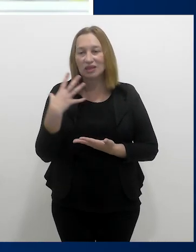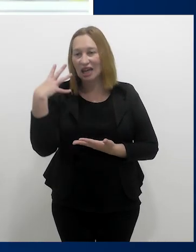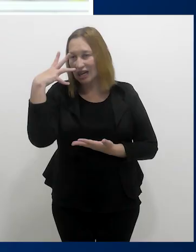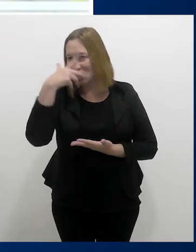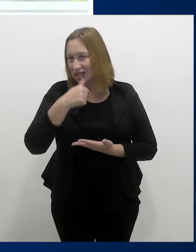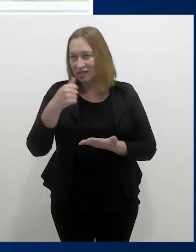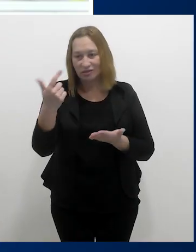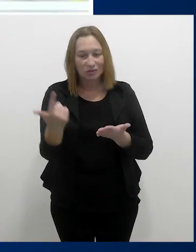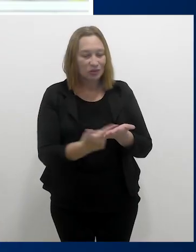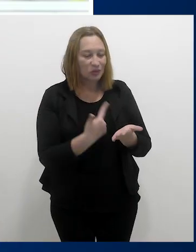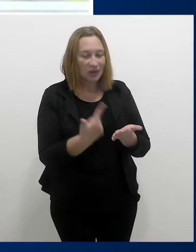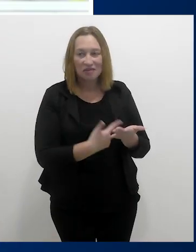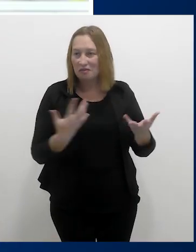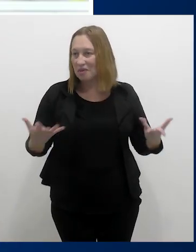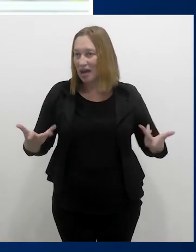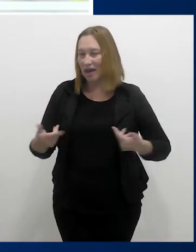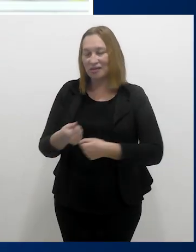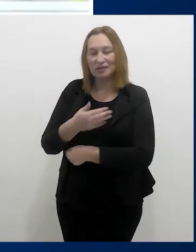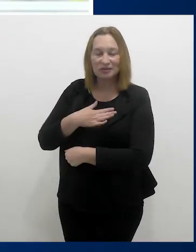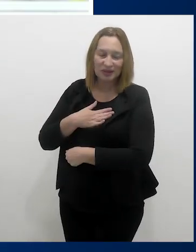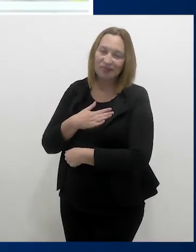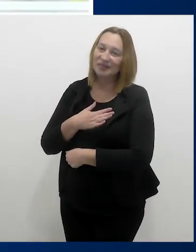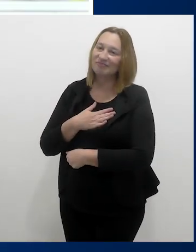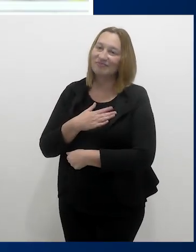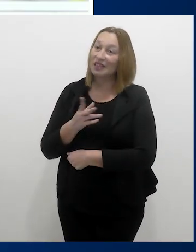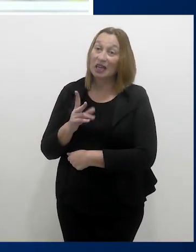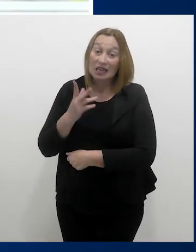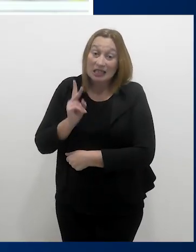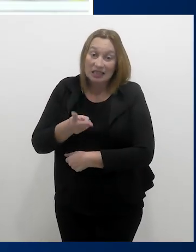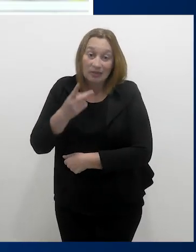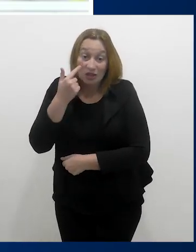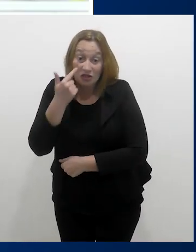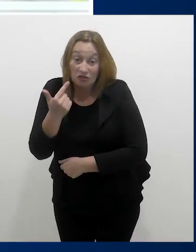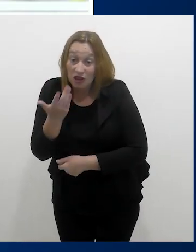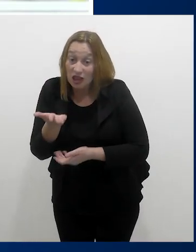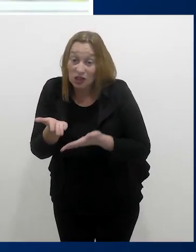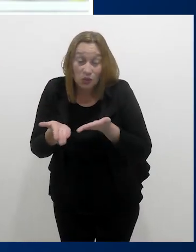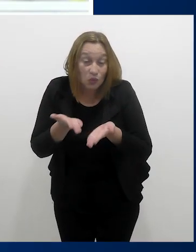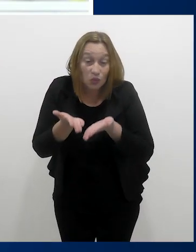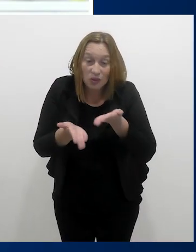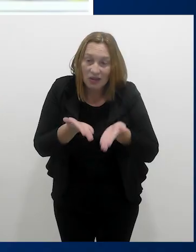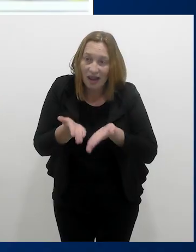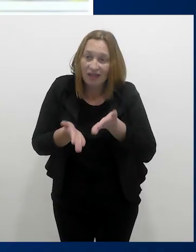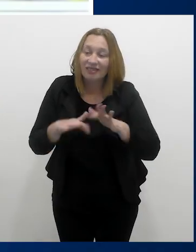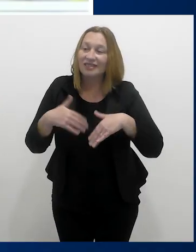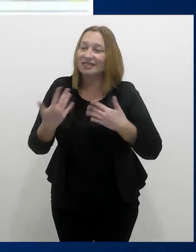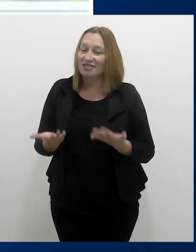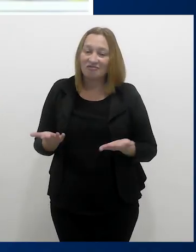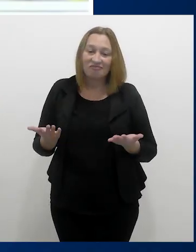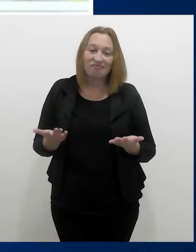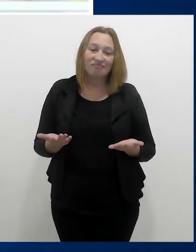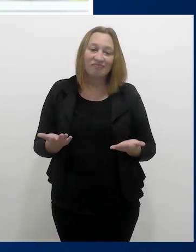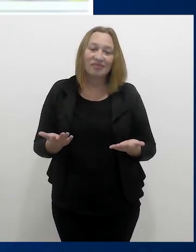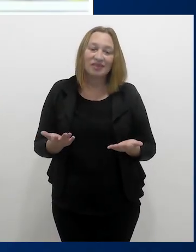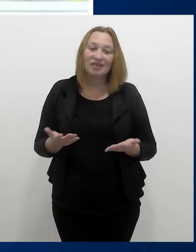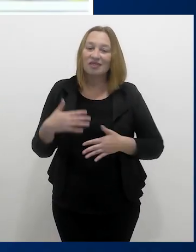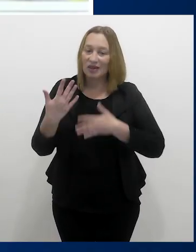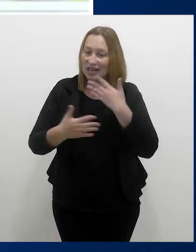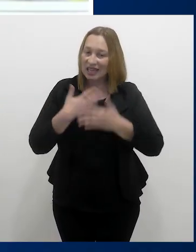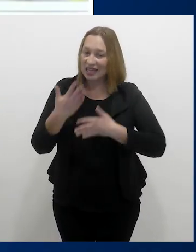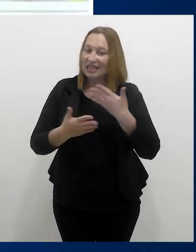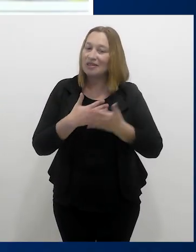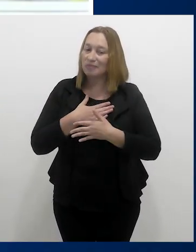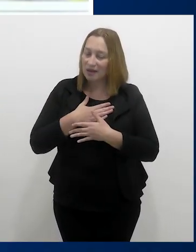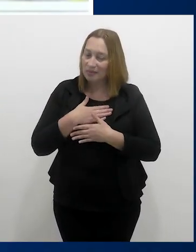sabe? Isso para mim é maravilhoso, assim, não é sempre que a gente vê esse cuidado. Então